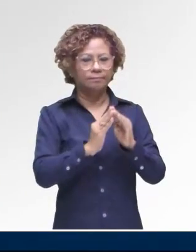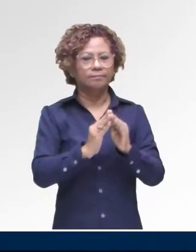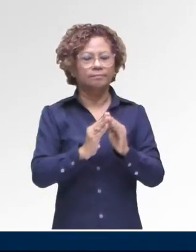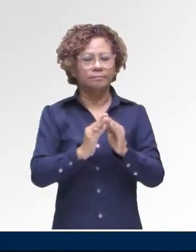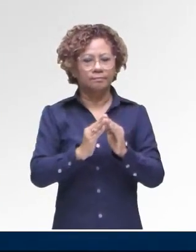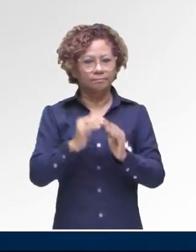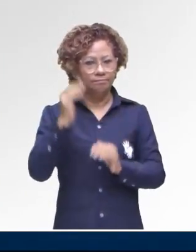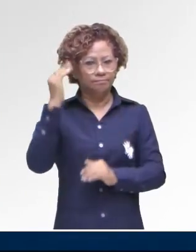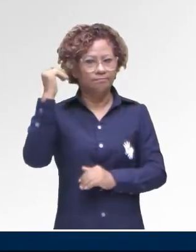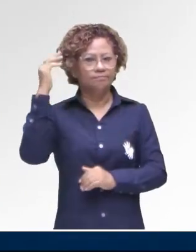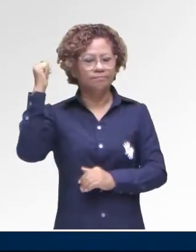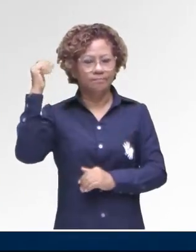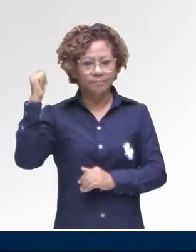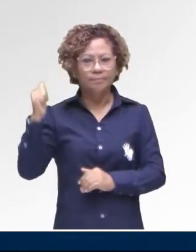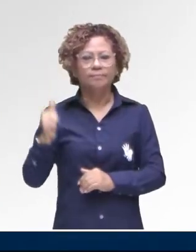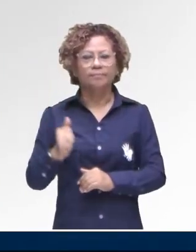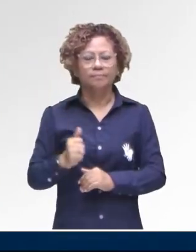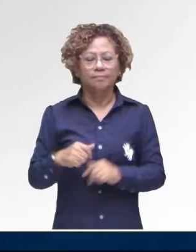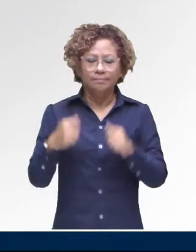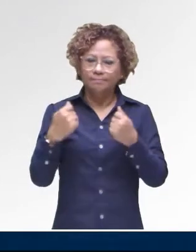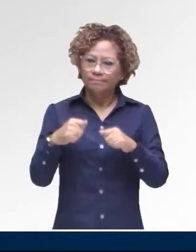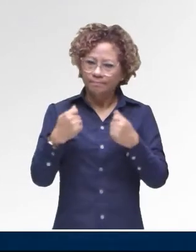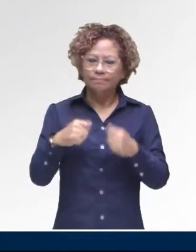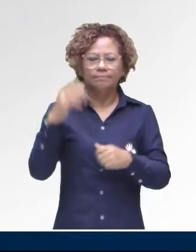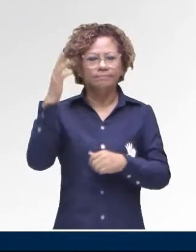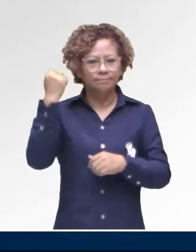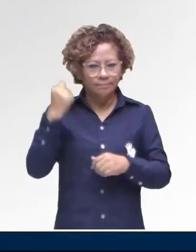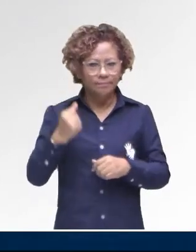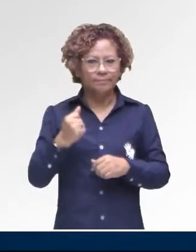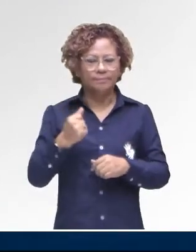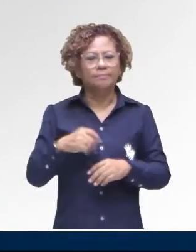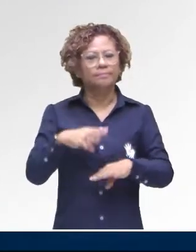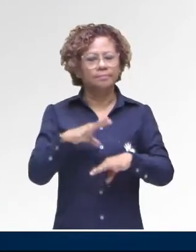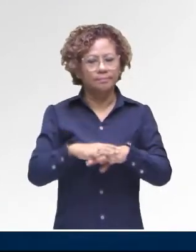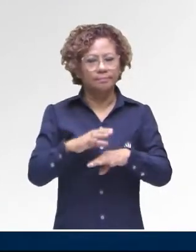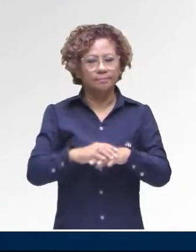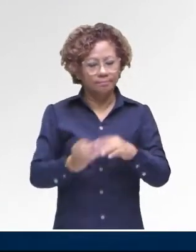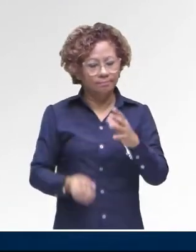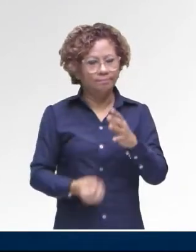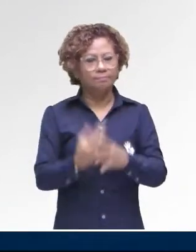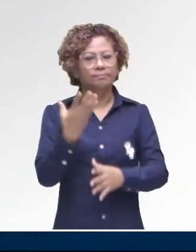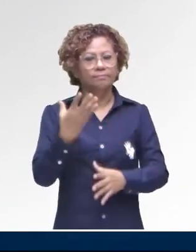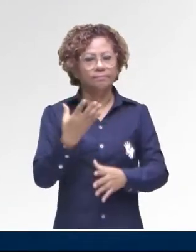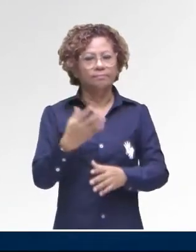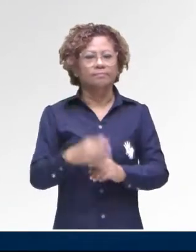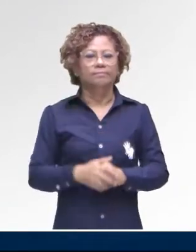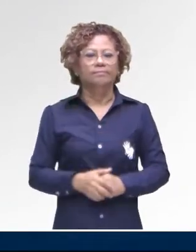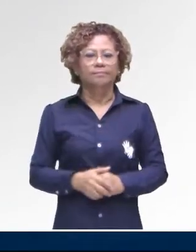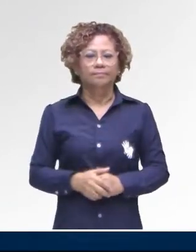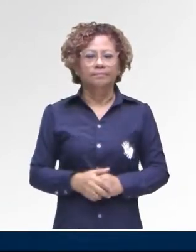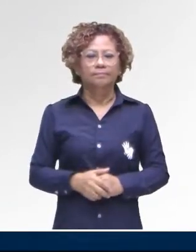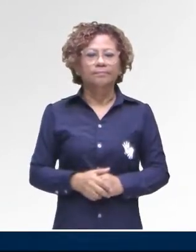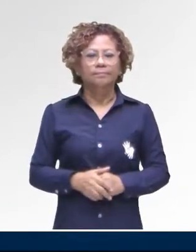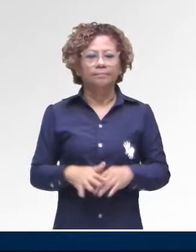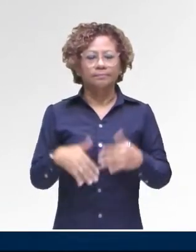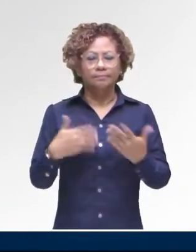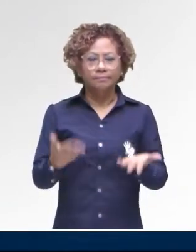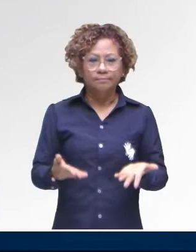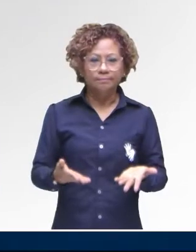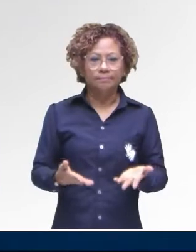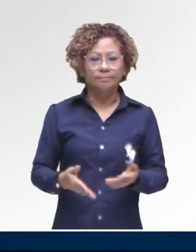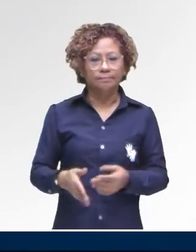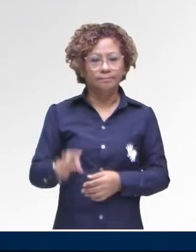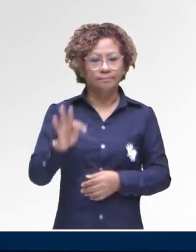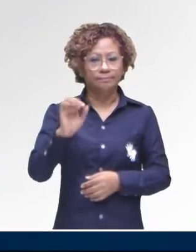que matemáticos gregos como Tales de Mileto e Pitágoras iam ao Egito para ver o que havia